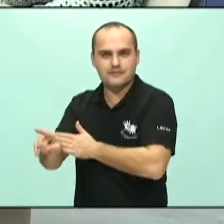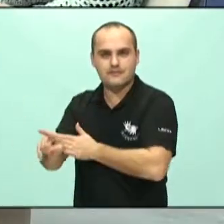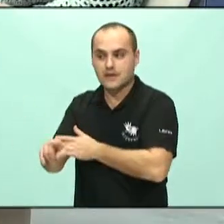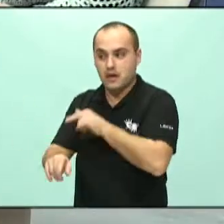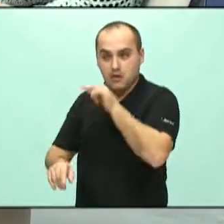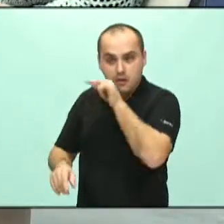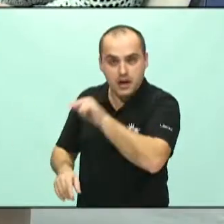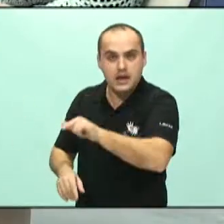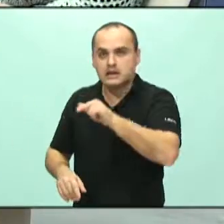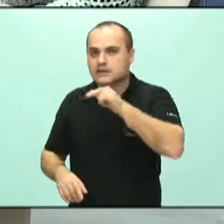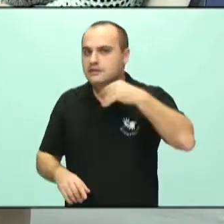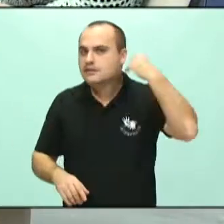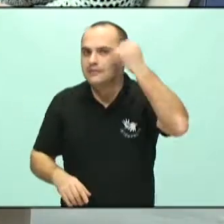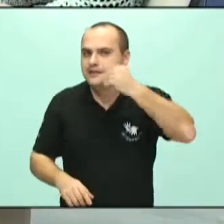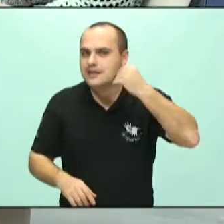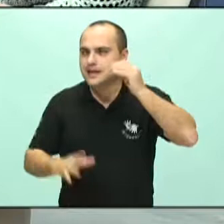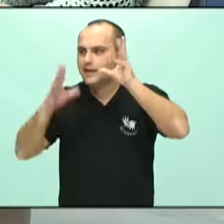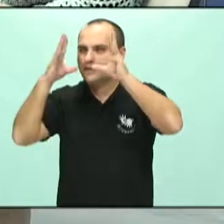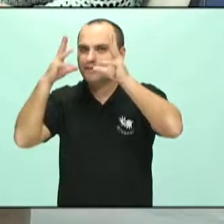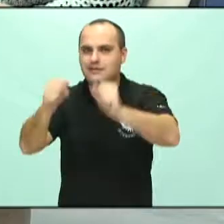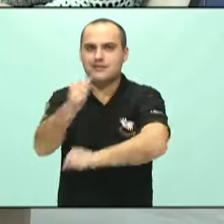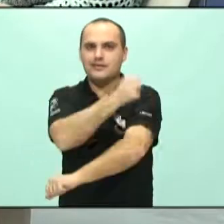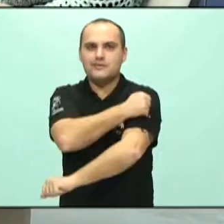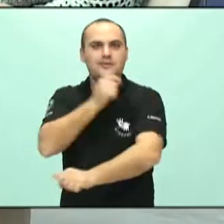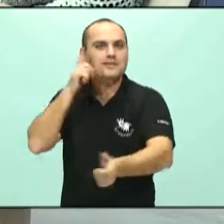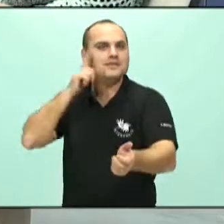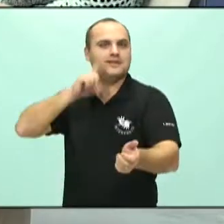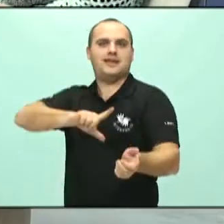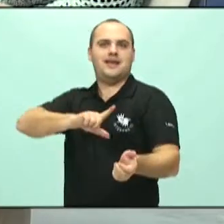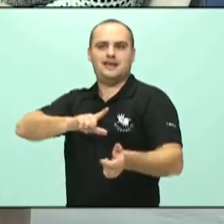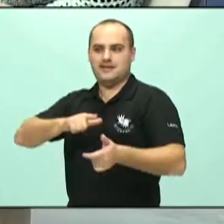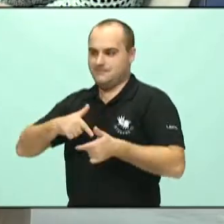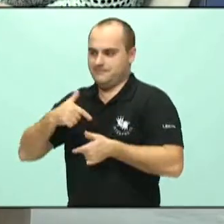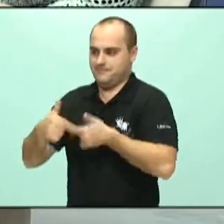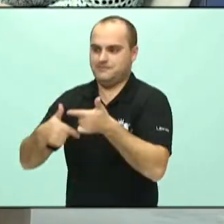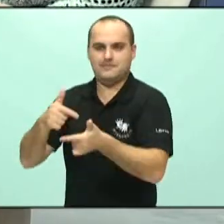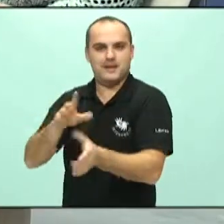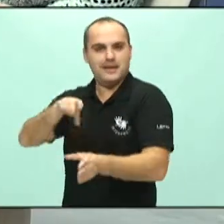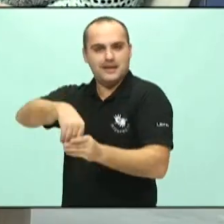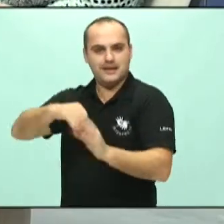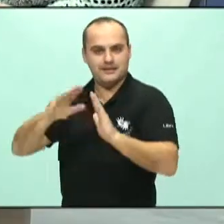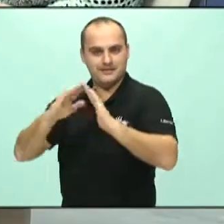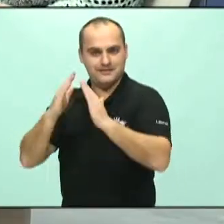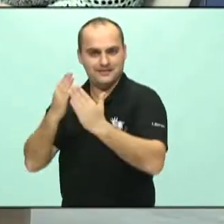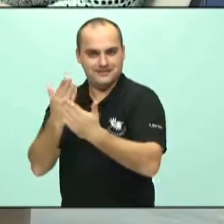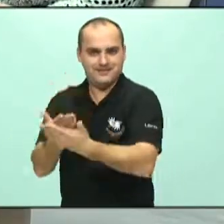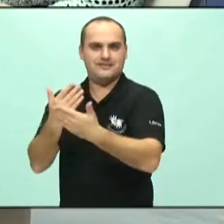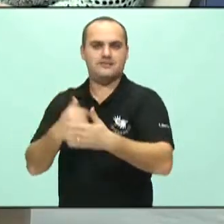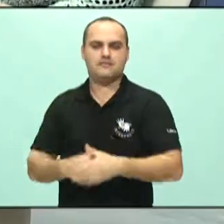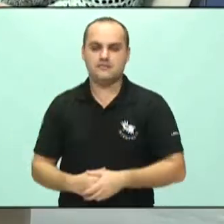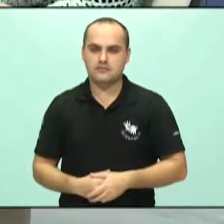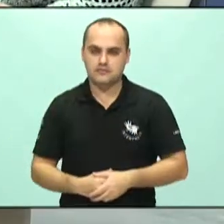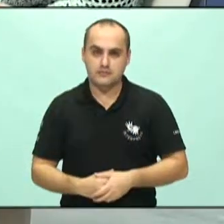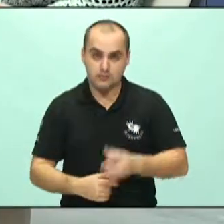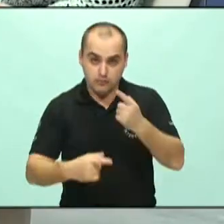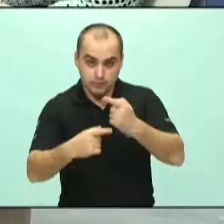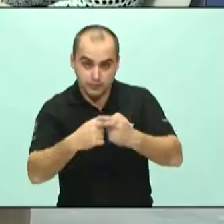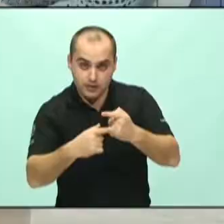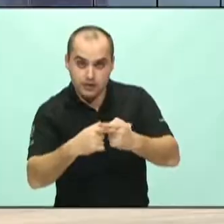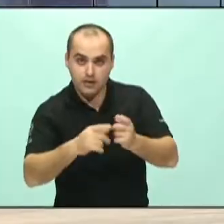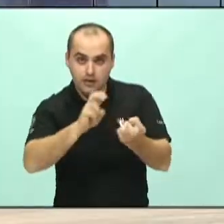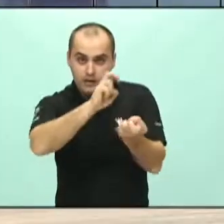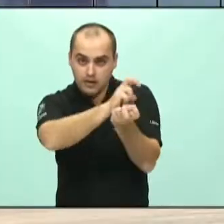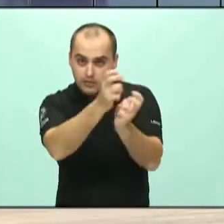aula. Essa é uma das dinâmicas. Isso vai trabalhar o quê? Percepção. Que a capoeira, na hora do jogo também, físico, ela